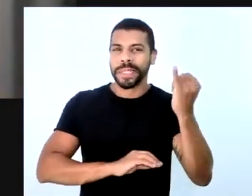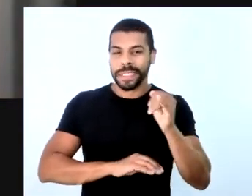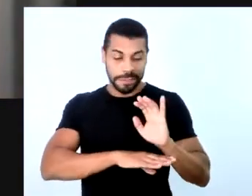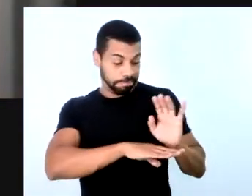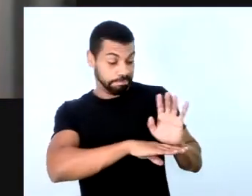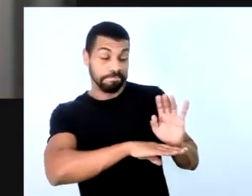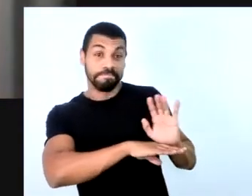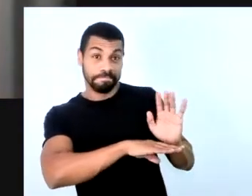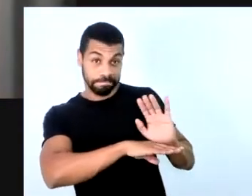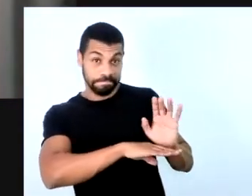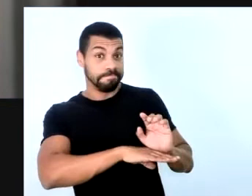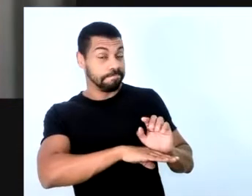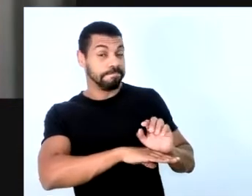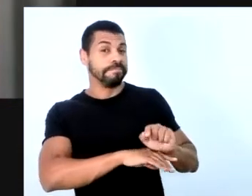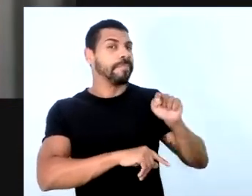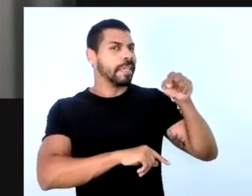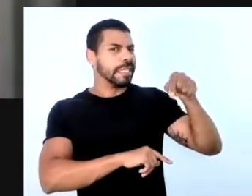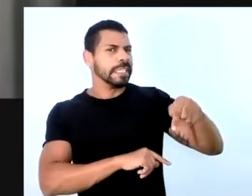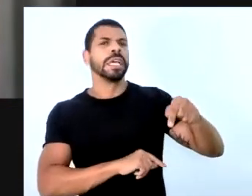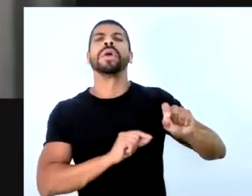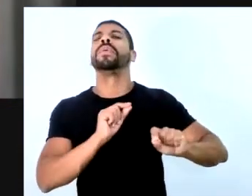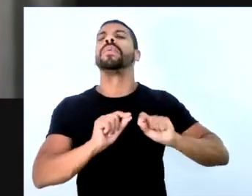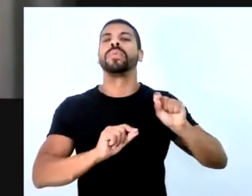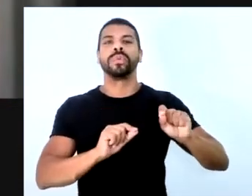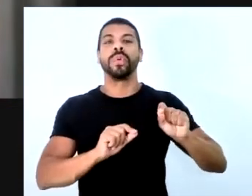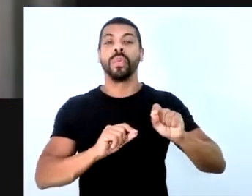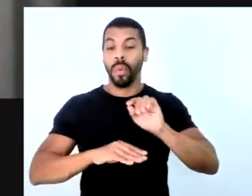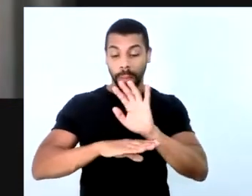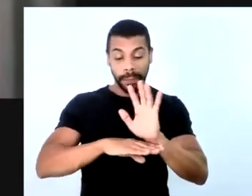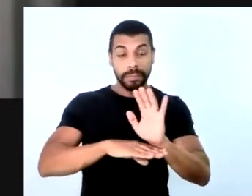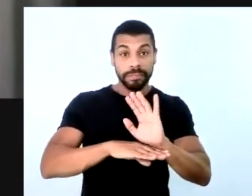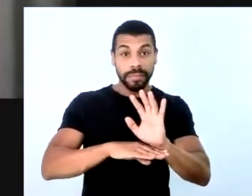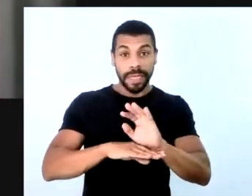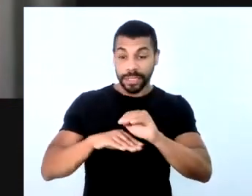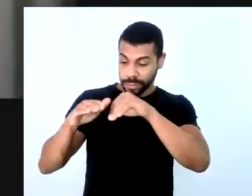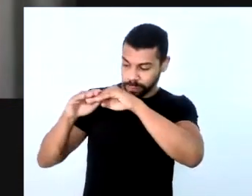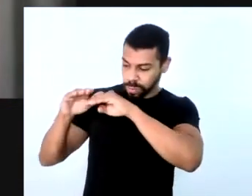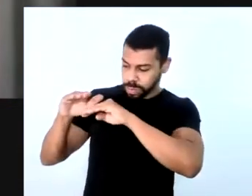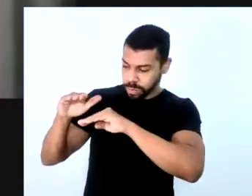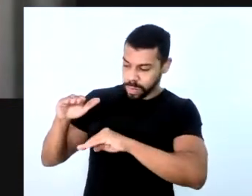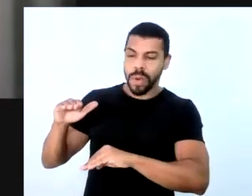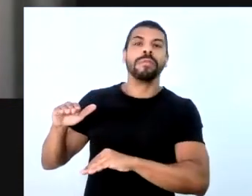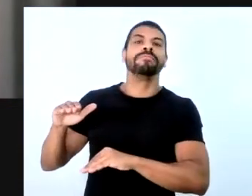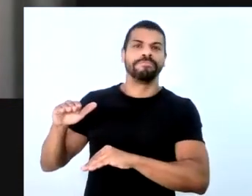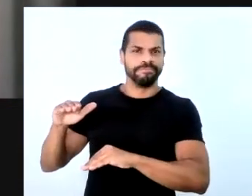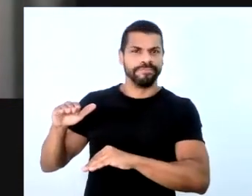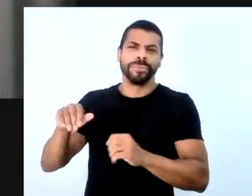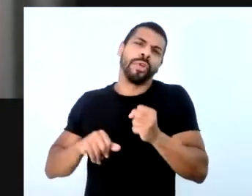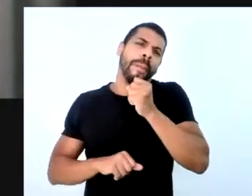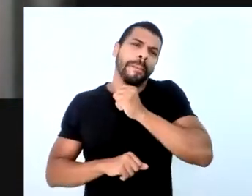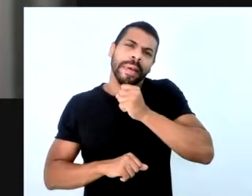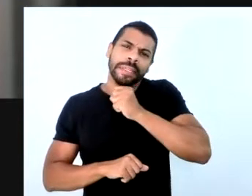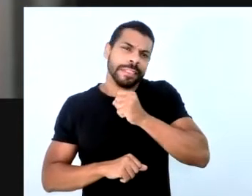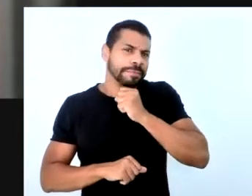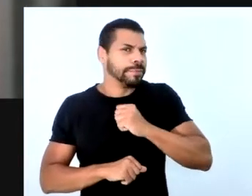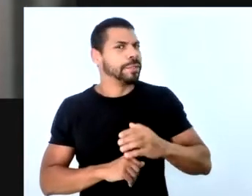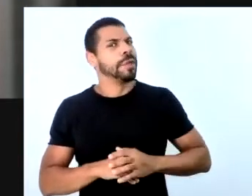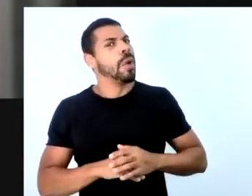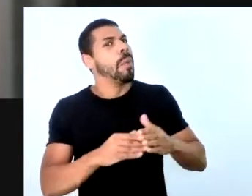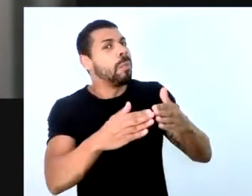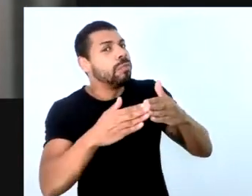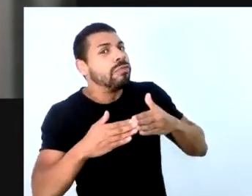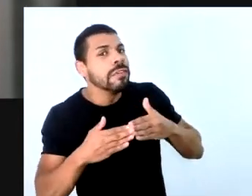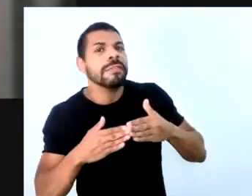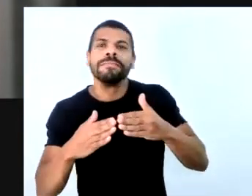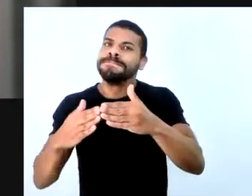Uma das coisas muito importantes do Divinas foi o material de arquivo, que é uma coisa que eu